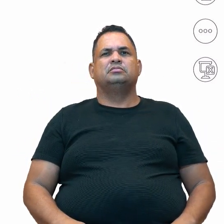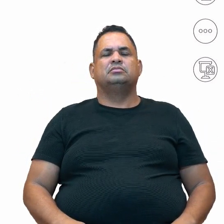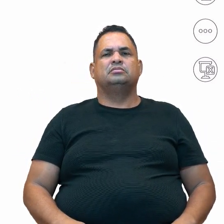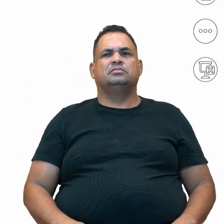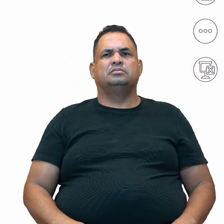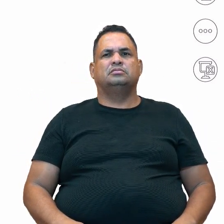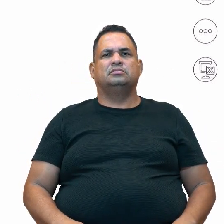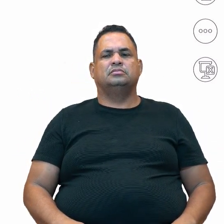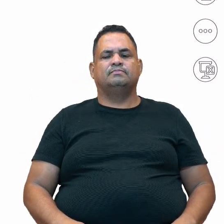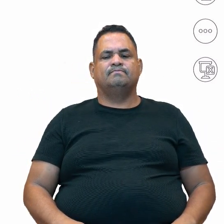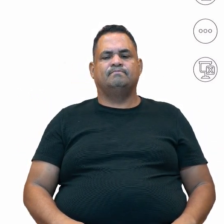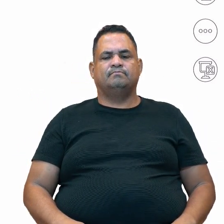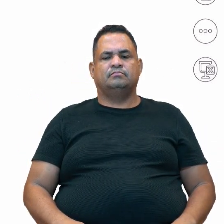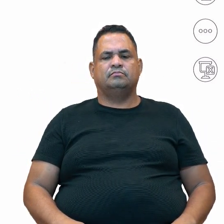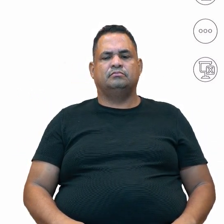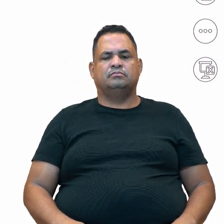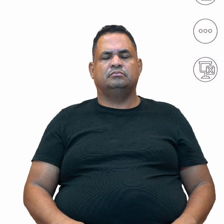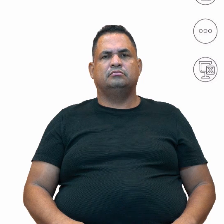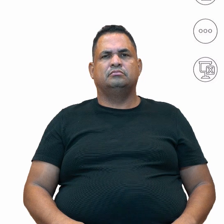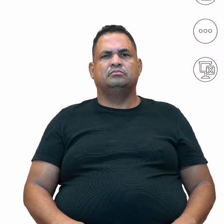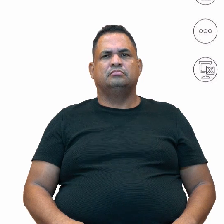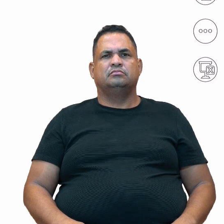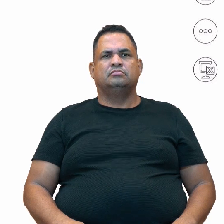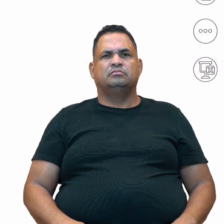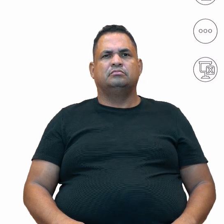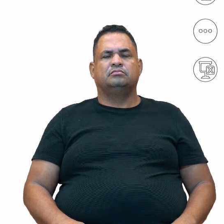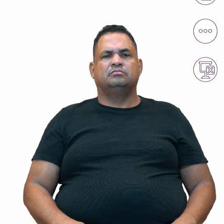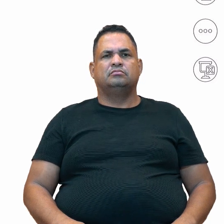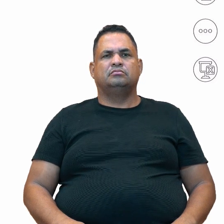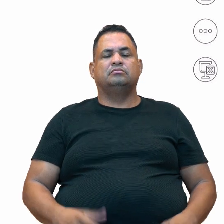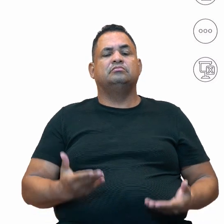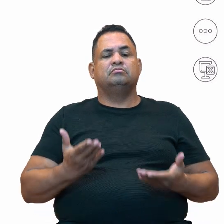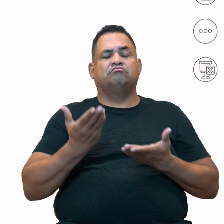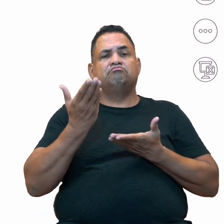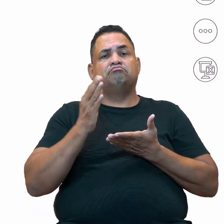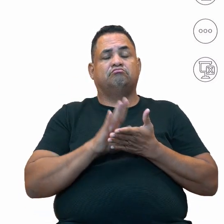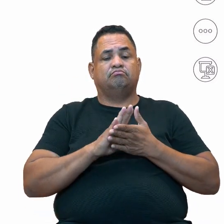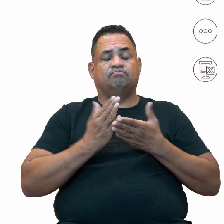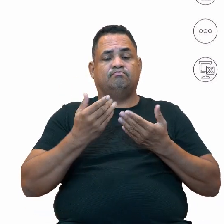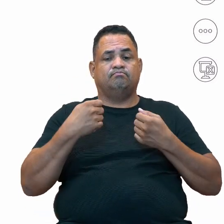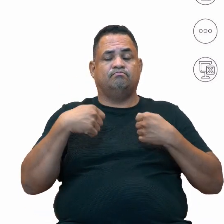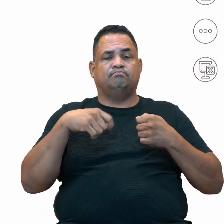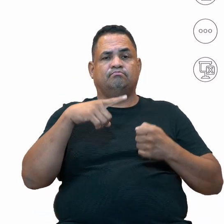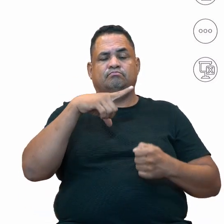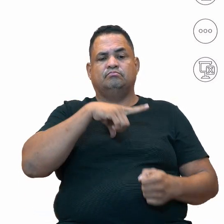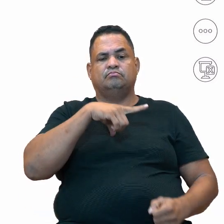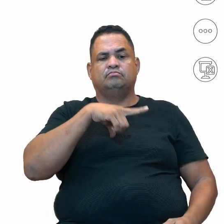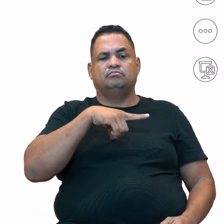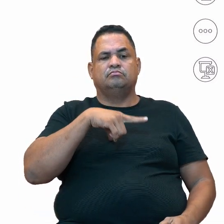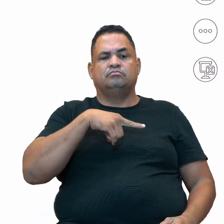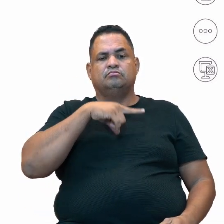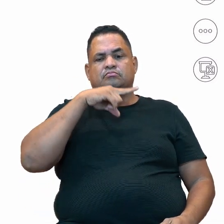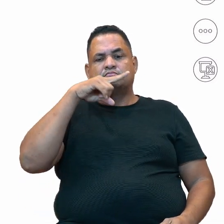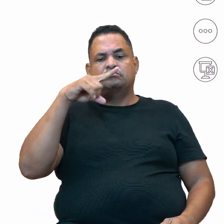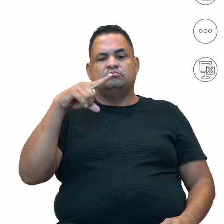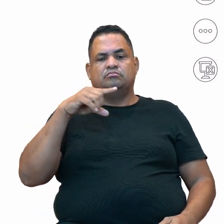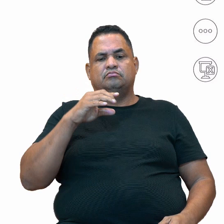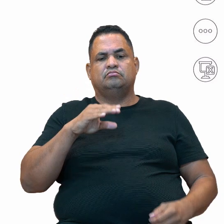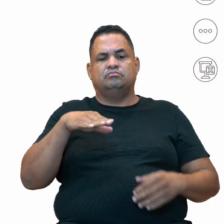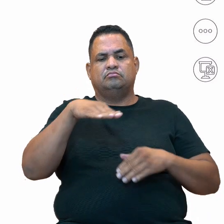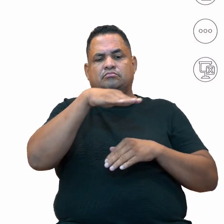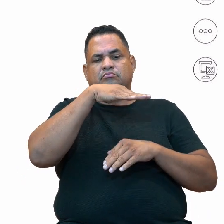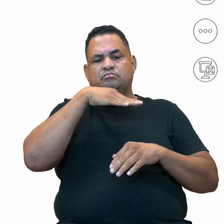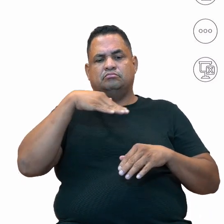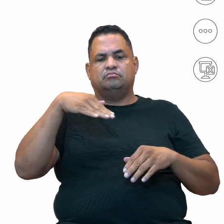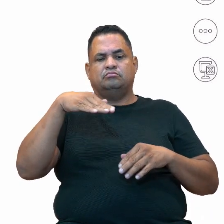as estrelas do mar. Desde que elas tenham parte ali do circo, né, do disco interno